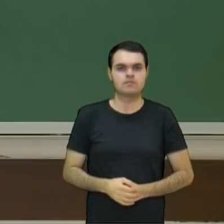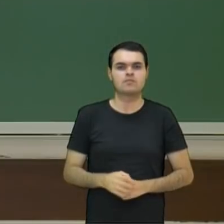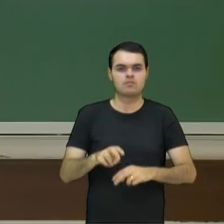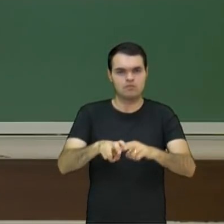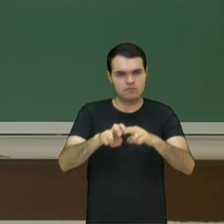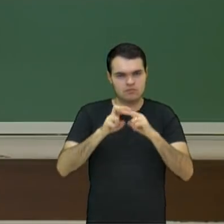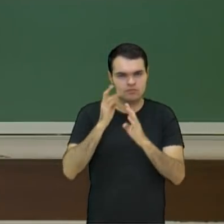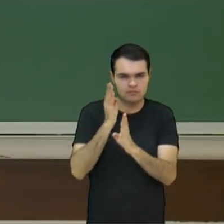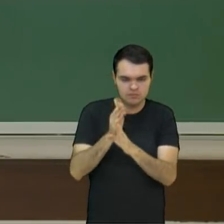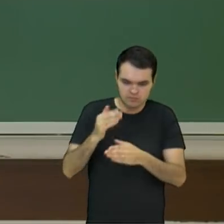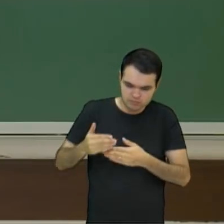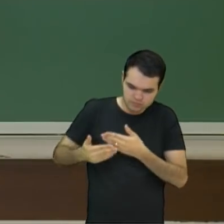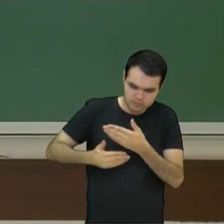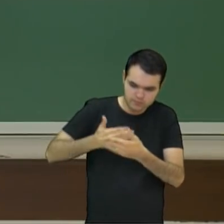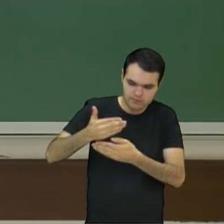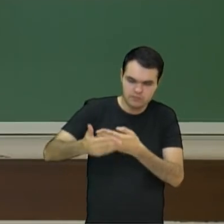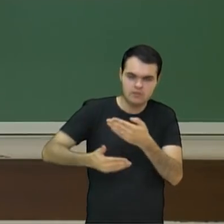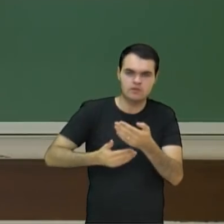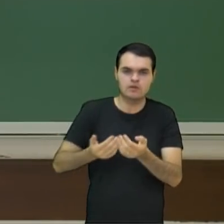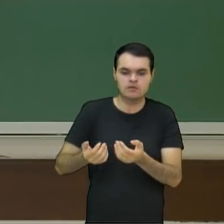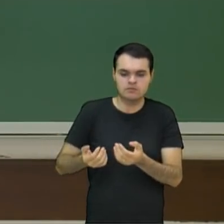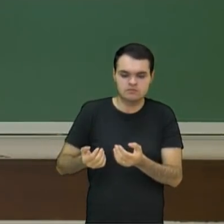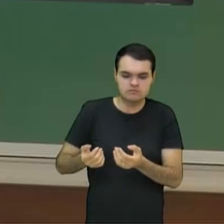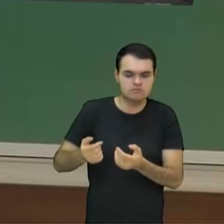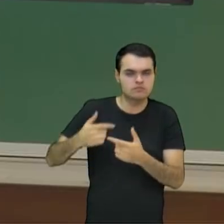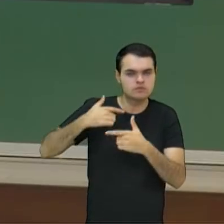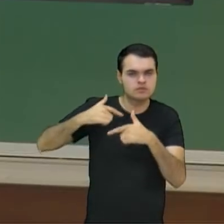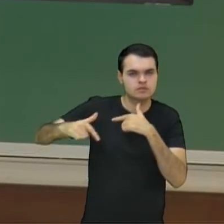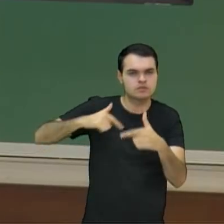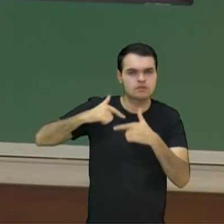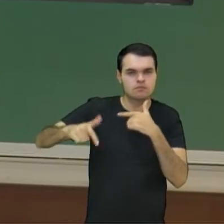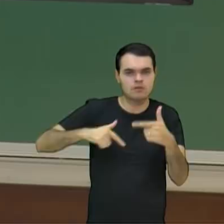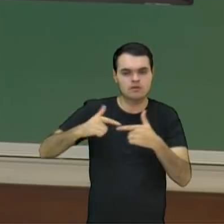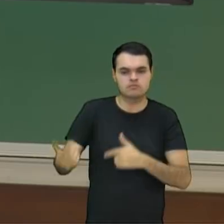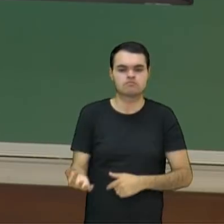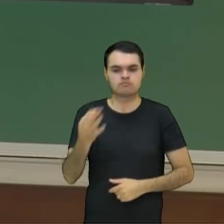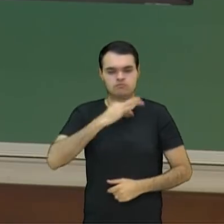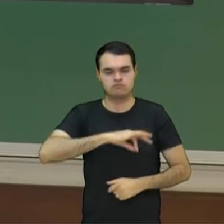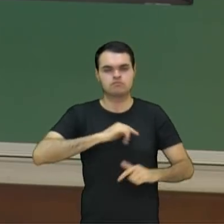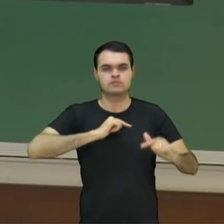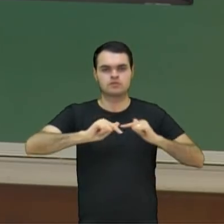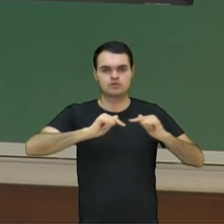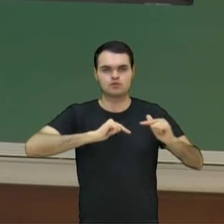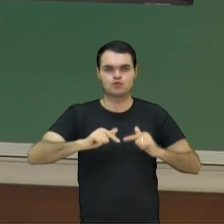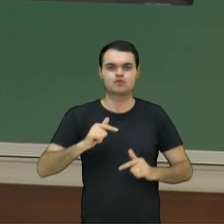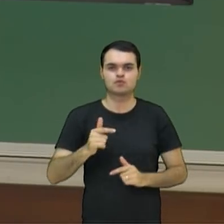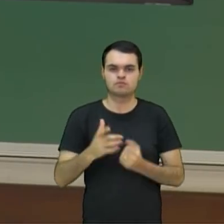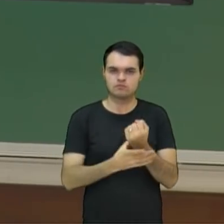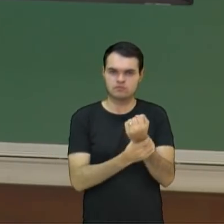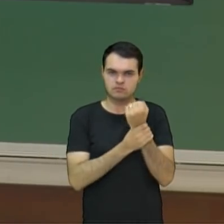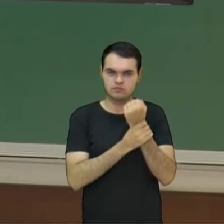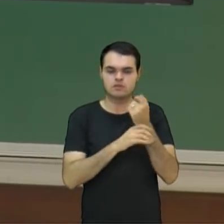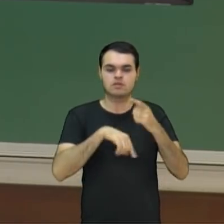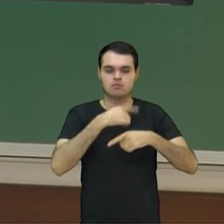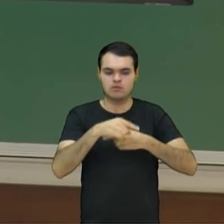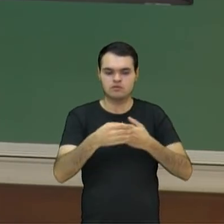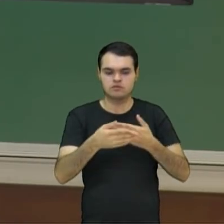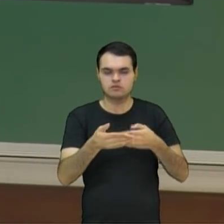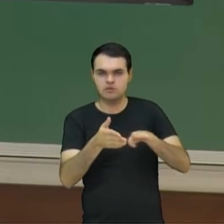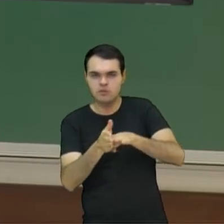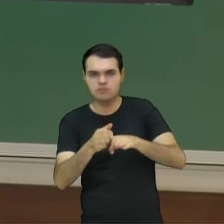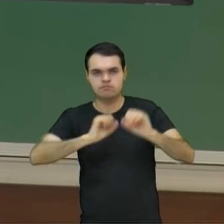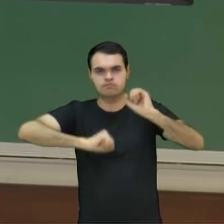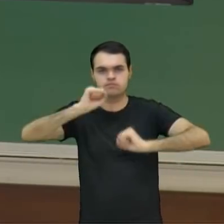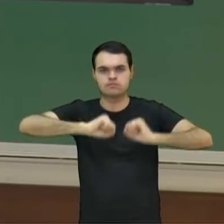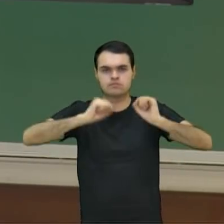desse processo de desenvolver atividades econômicas que geravam muito emprego e renda e depois a chegada da indústria, a gente vai ter